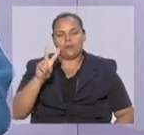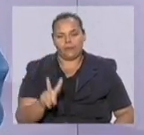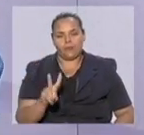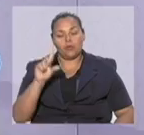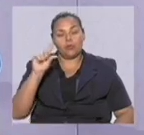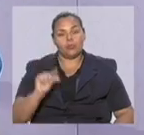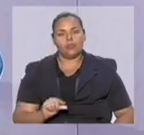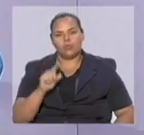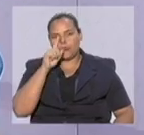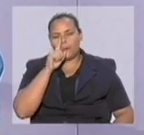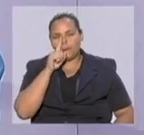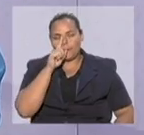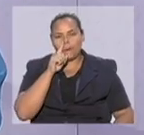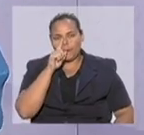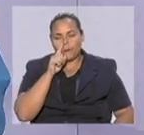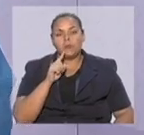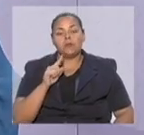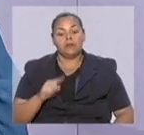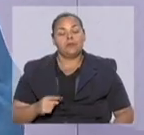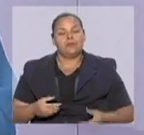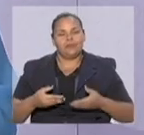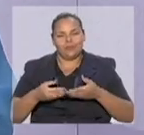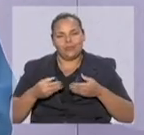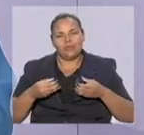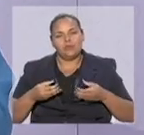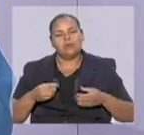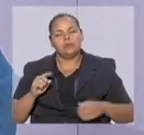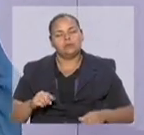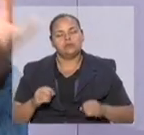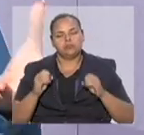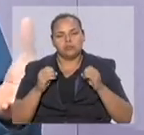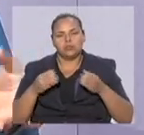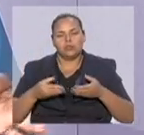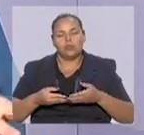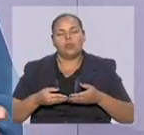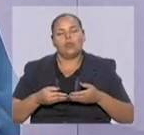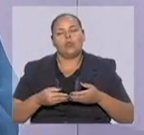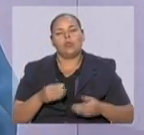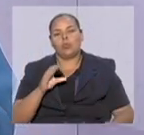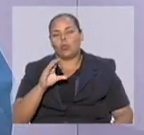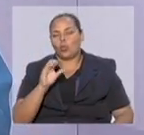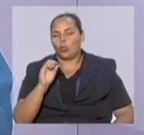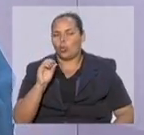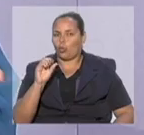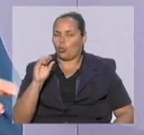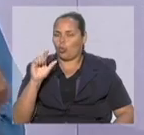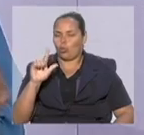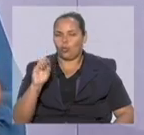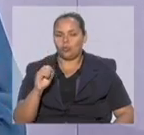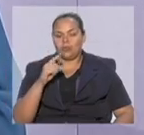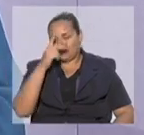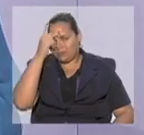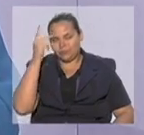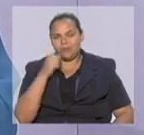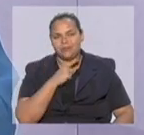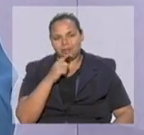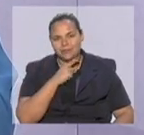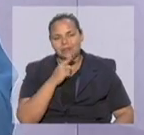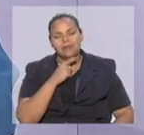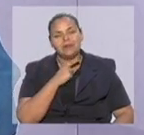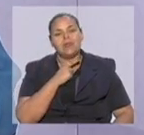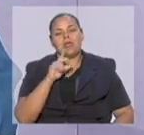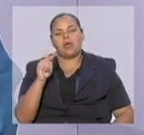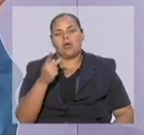ela diminui o risco de câncer de colo, né? Ou seja, teoricamente só tem câncer de colo quem tem HPV.